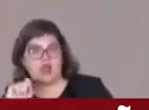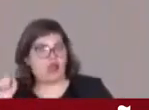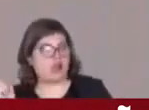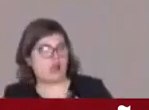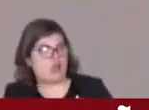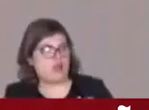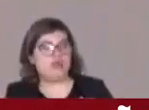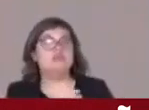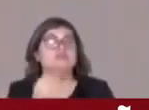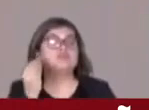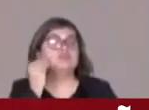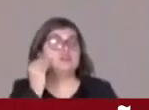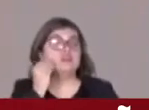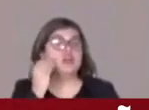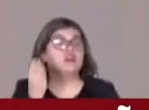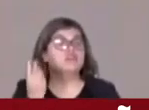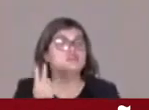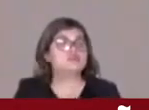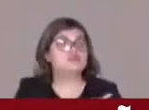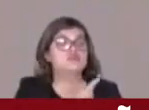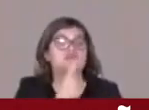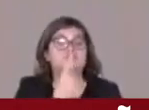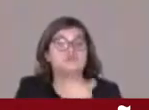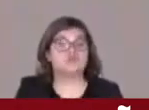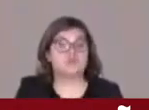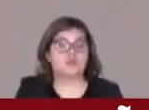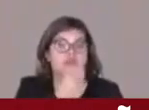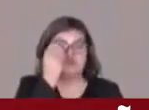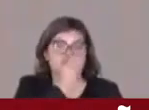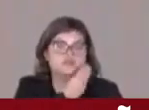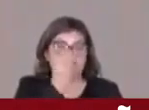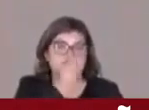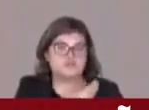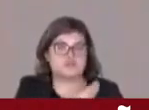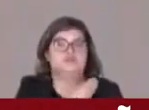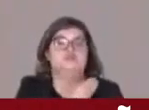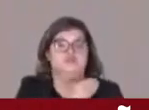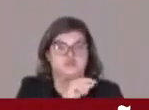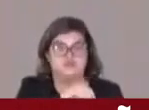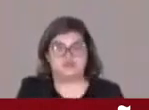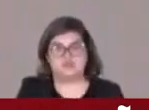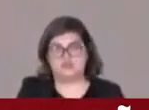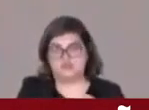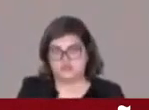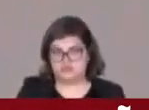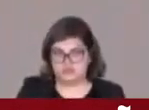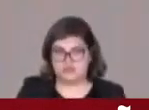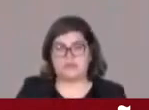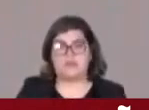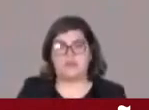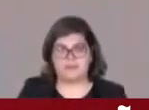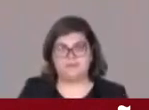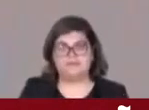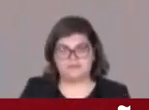segunda parte dos testes. A primeira foi a abertura do código-fonte das urnas.